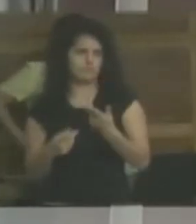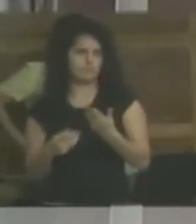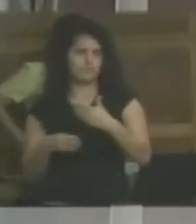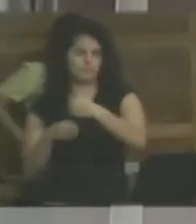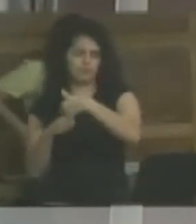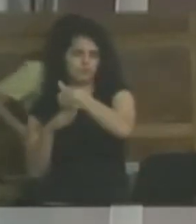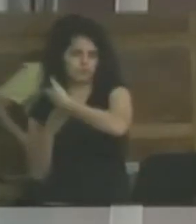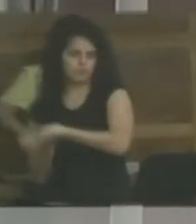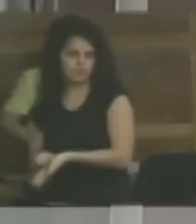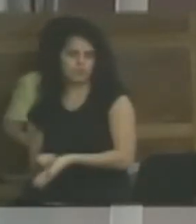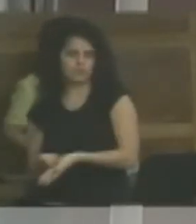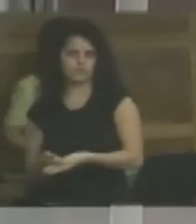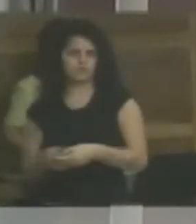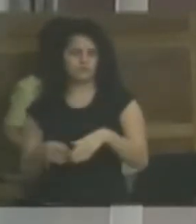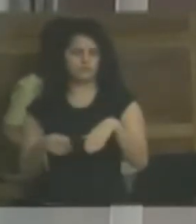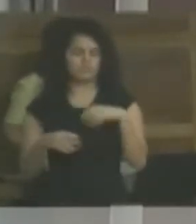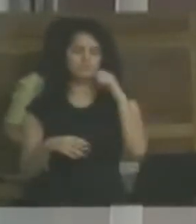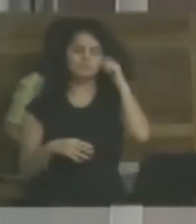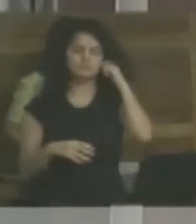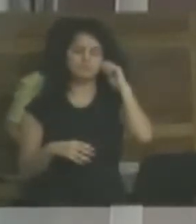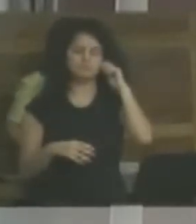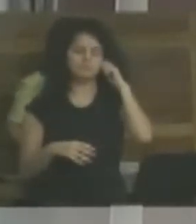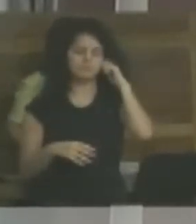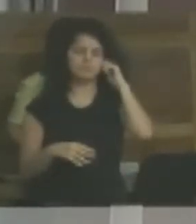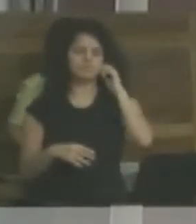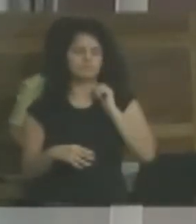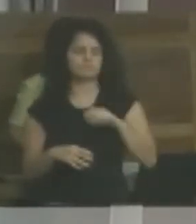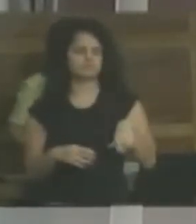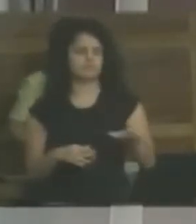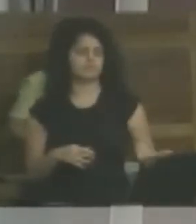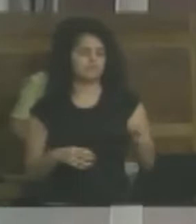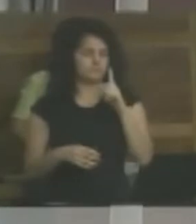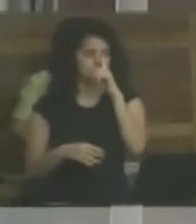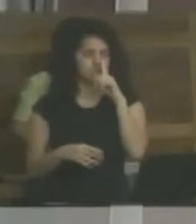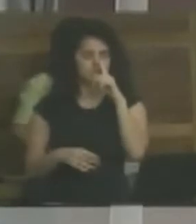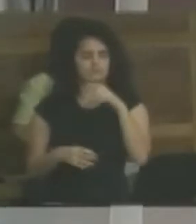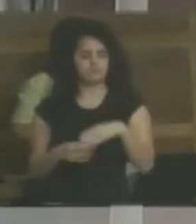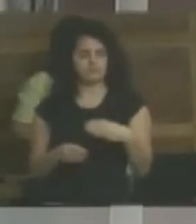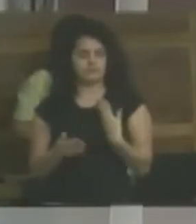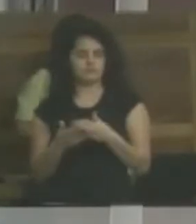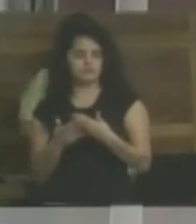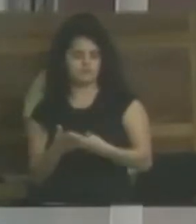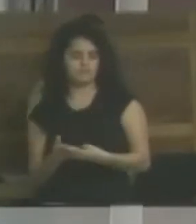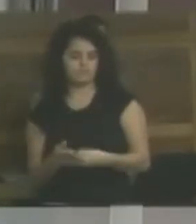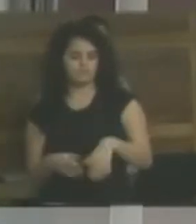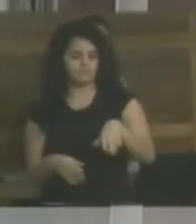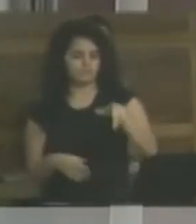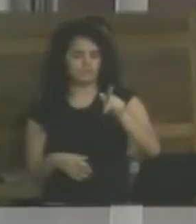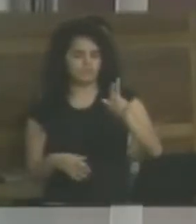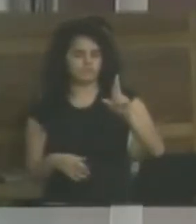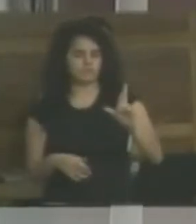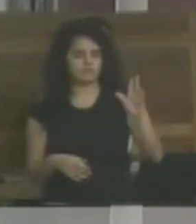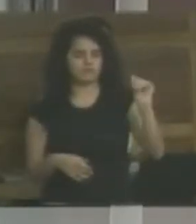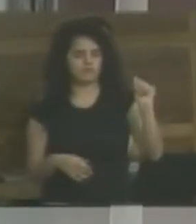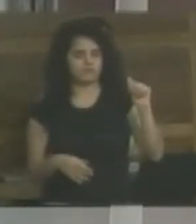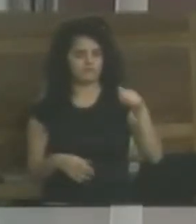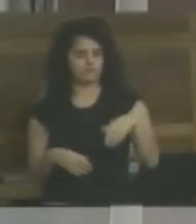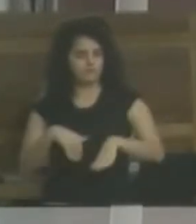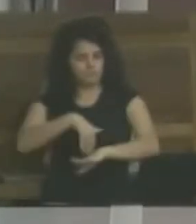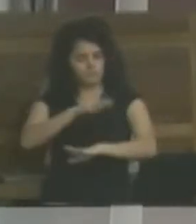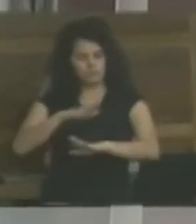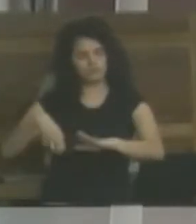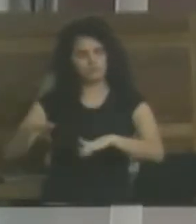trás, com risco de crianças se machucarem lá. A escola Grataú, estou vendo aqui meu amigo Daniel, foi quem pintou a escola